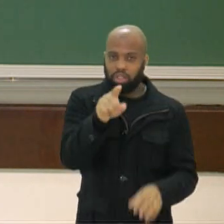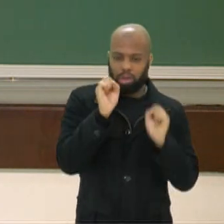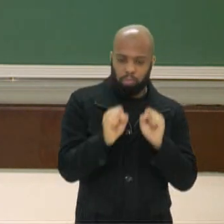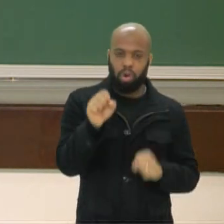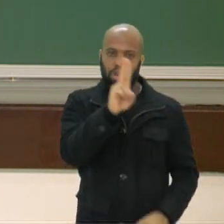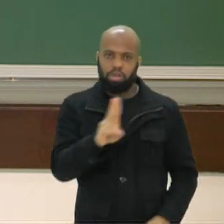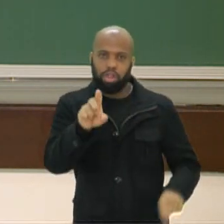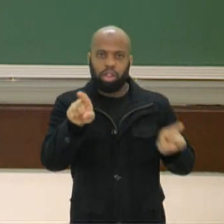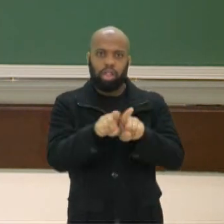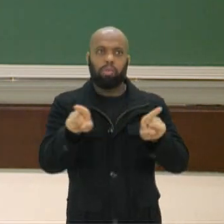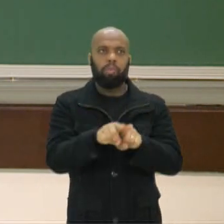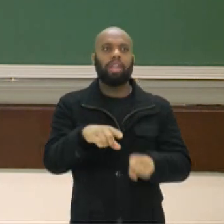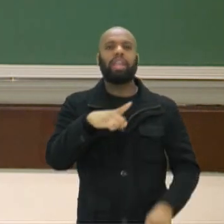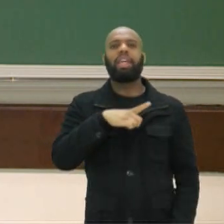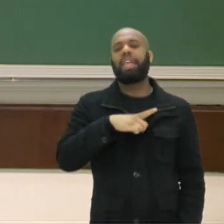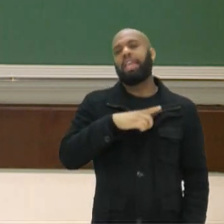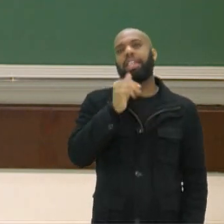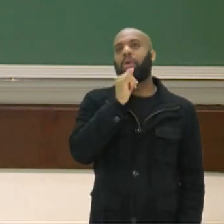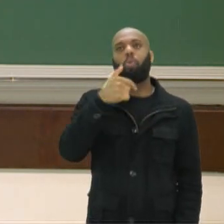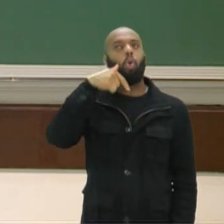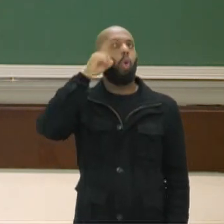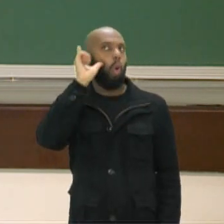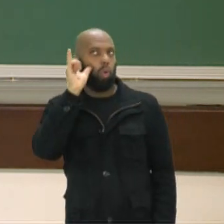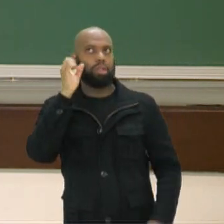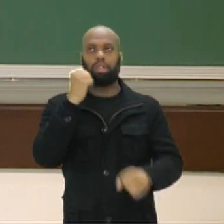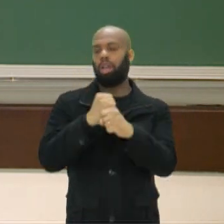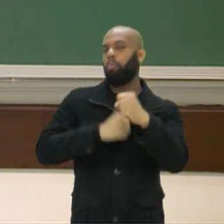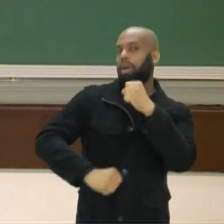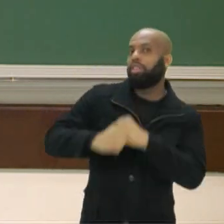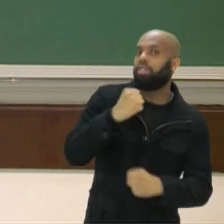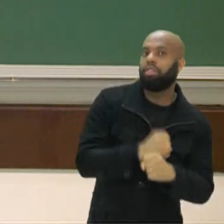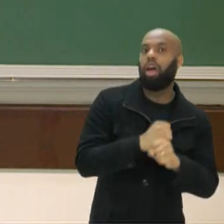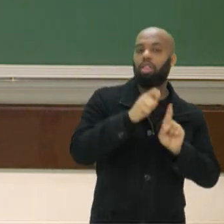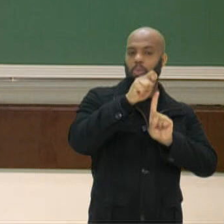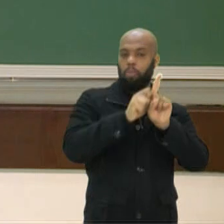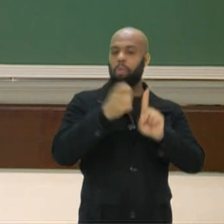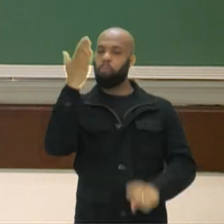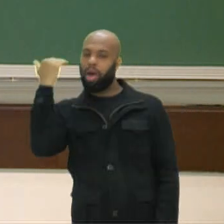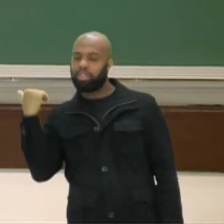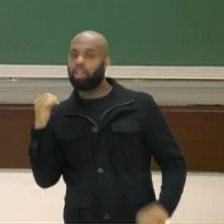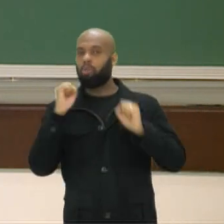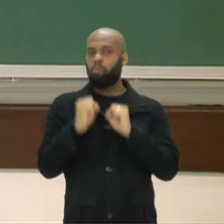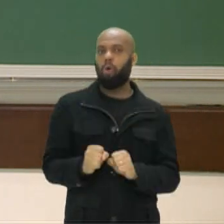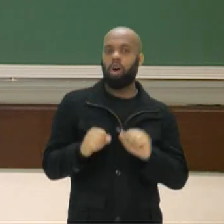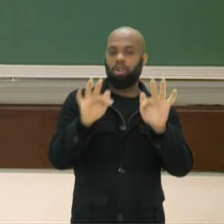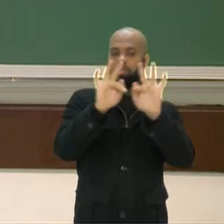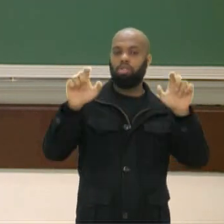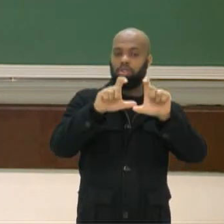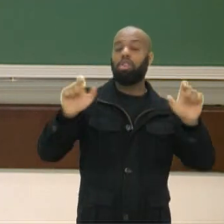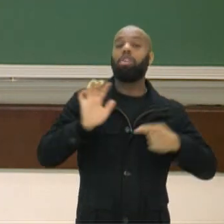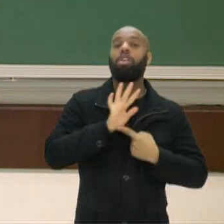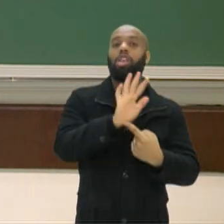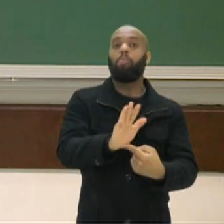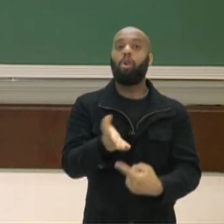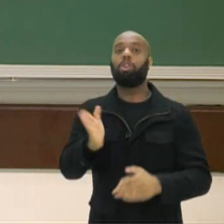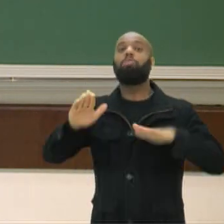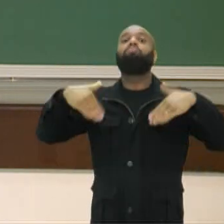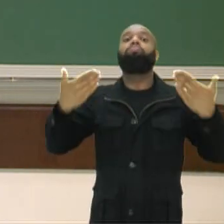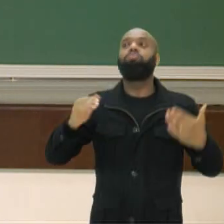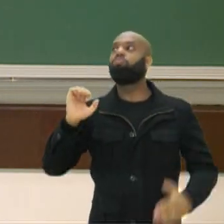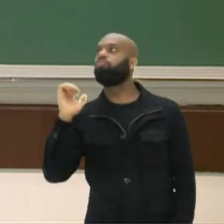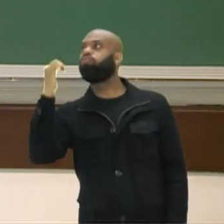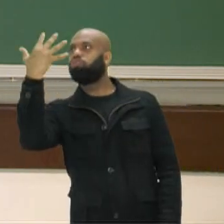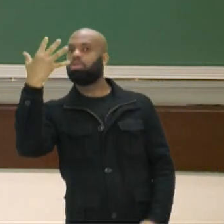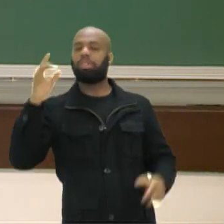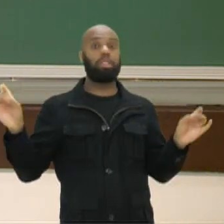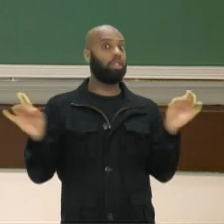utilizar expressões como ontem, ano passado, mês passado, qualquer expressão que indique quando essa ação aconteceu